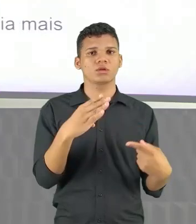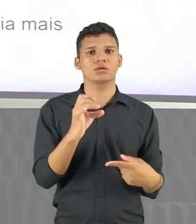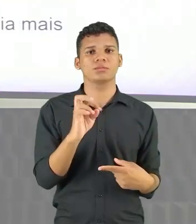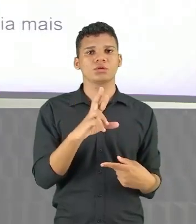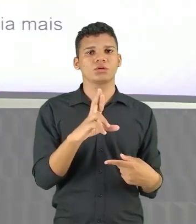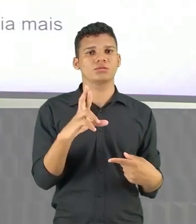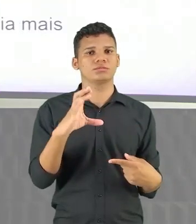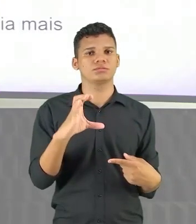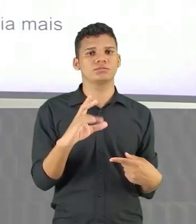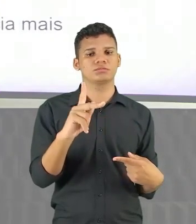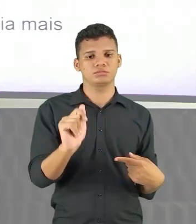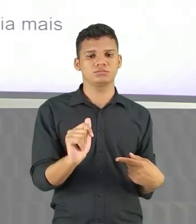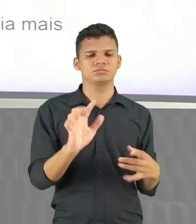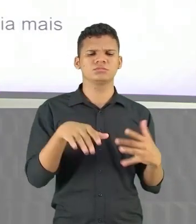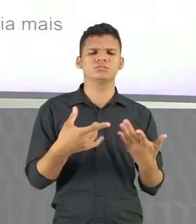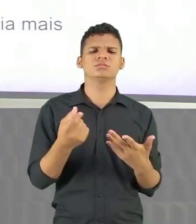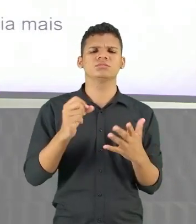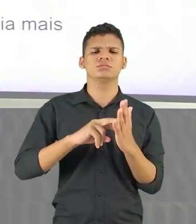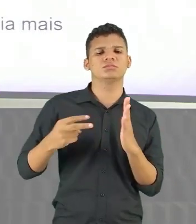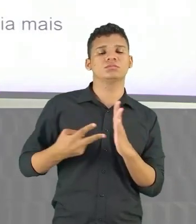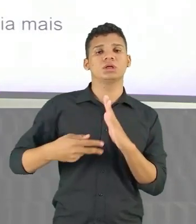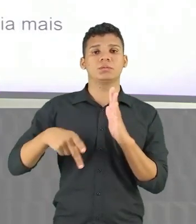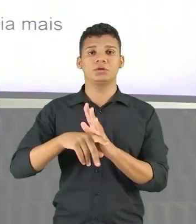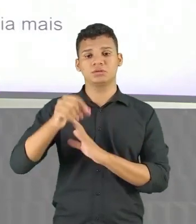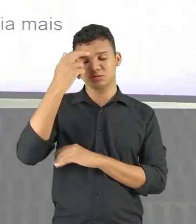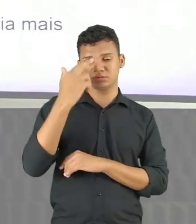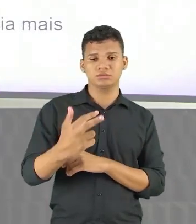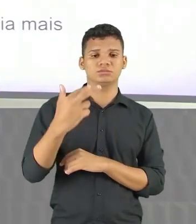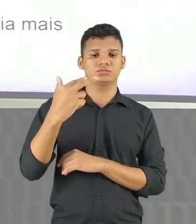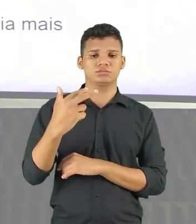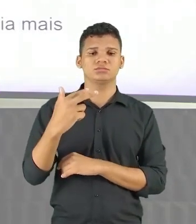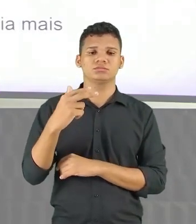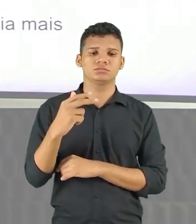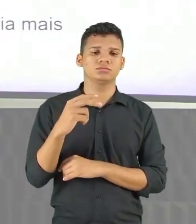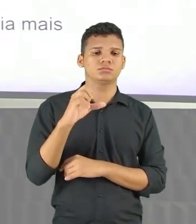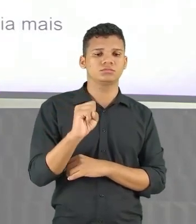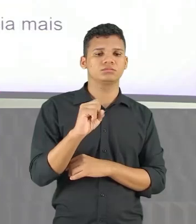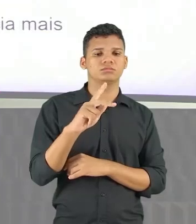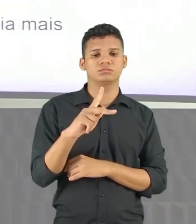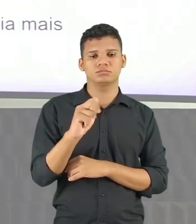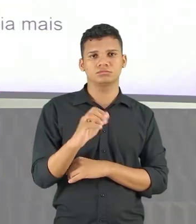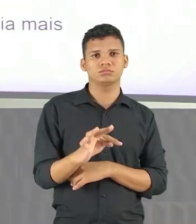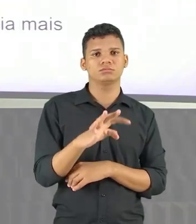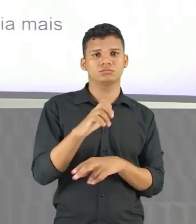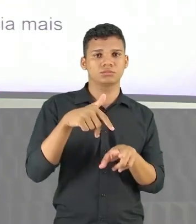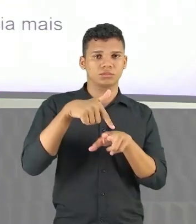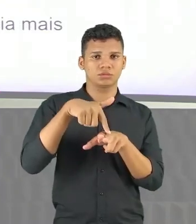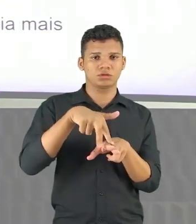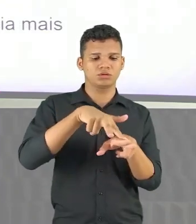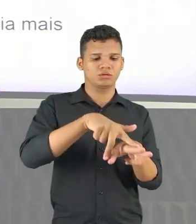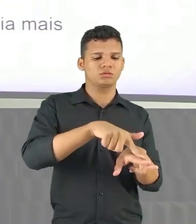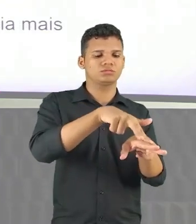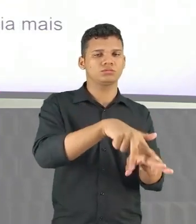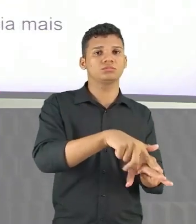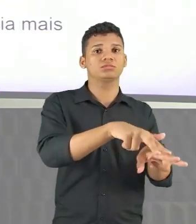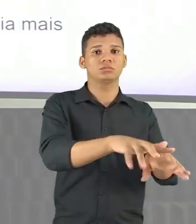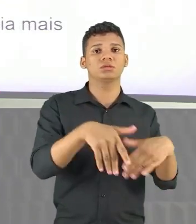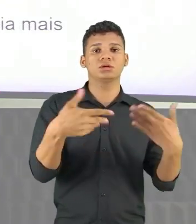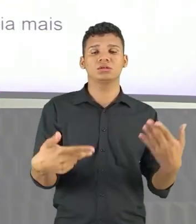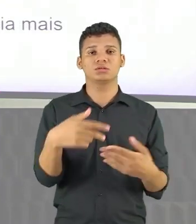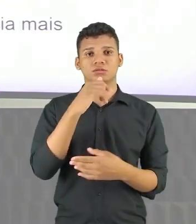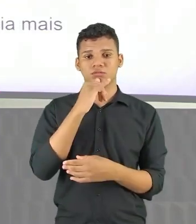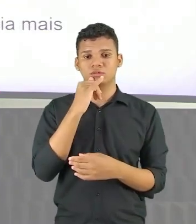ferro. O grande marco na história do skate ocorreu em 1974, quando o engenheiro químico